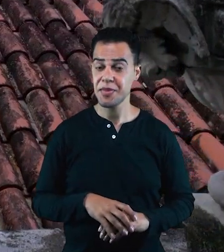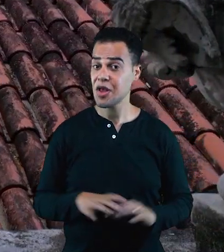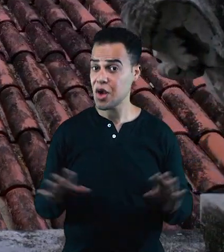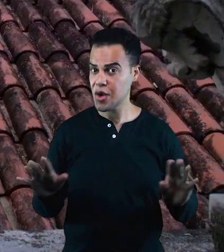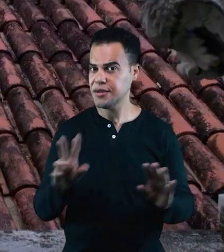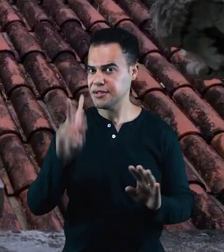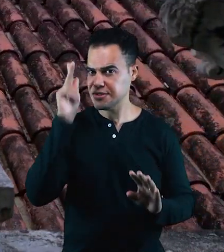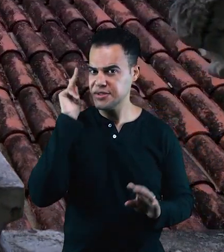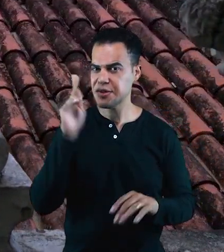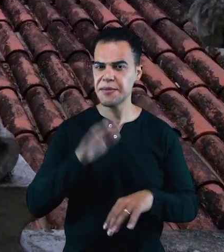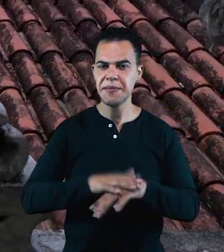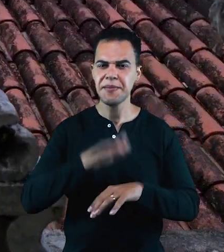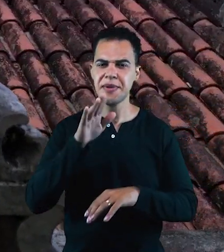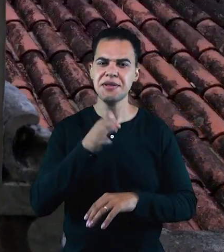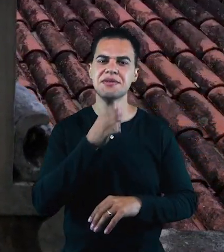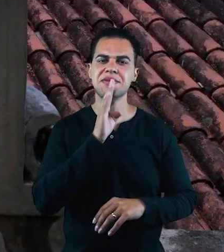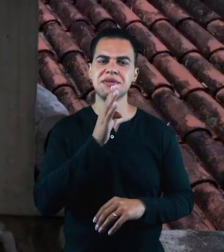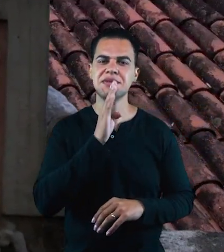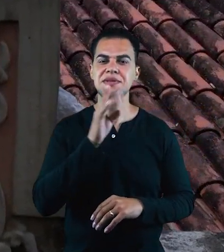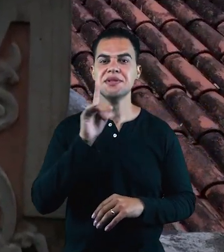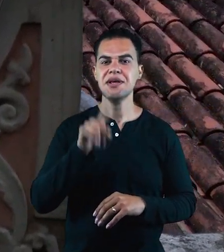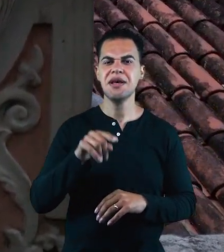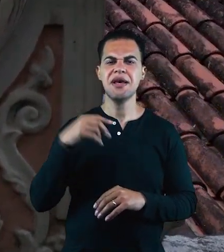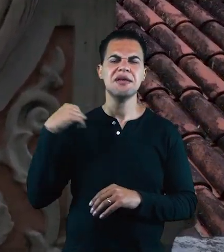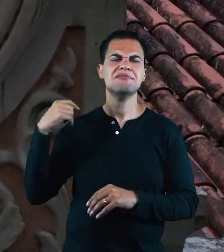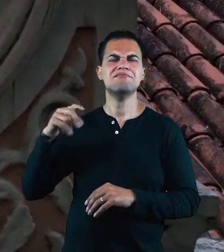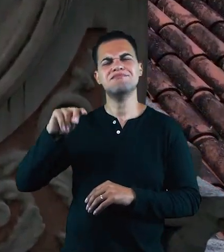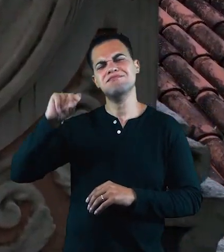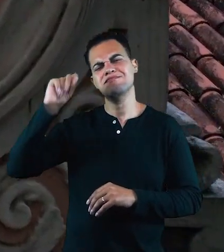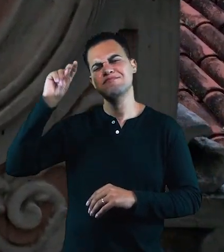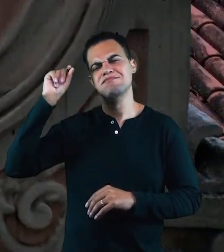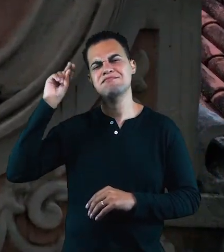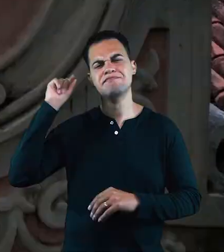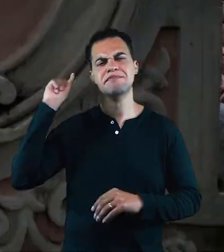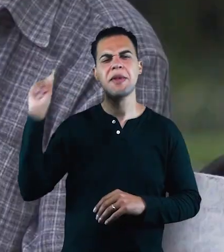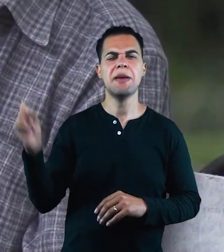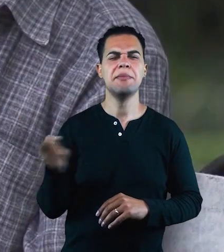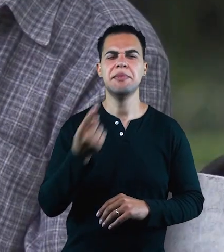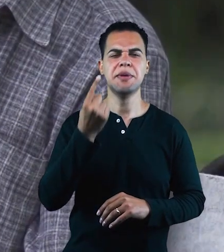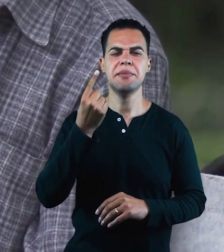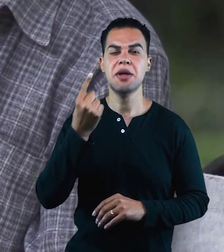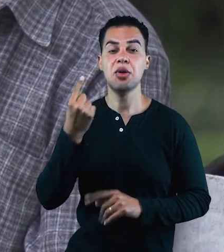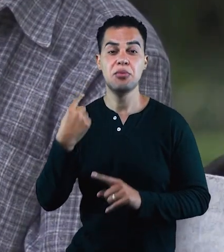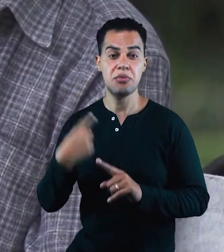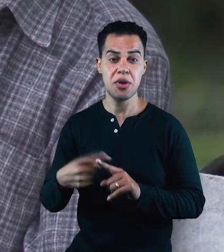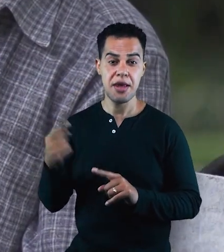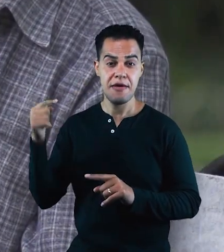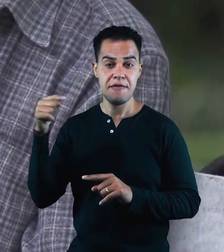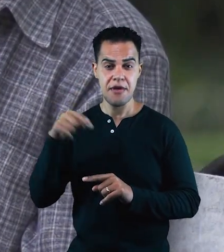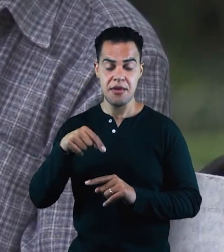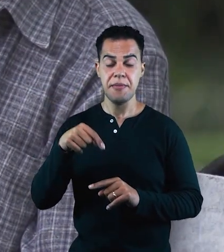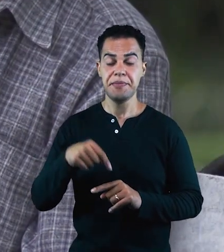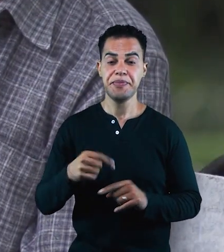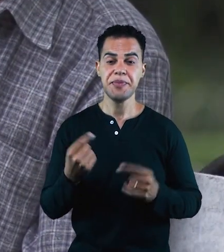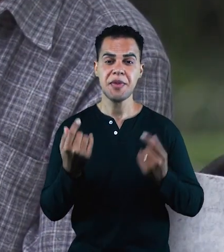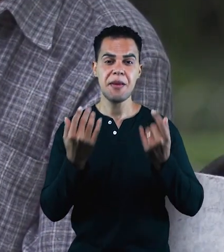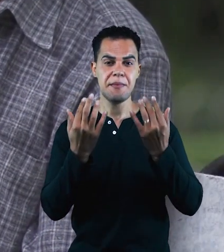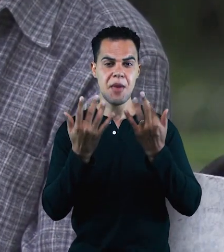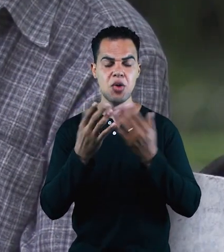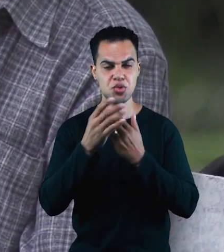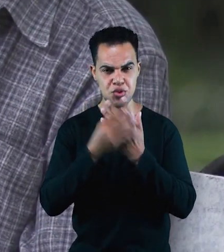conhecida é dos primórdios mesmo, né? Que vinha para cá o Mão de